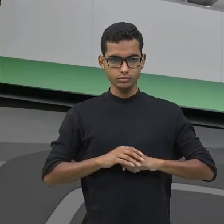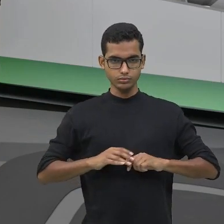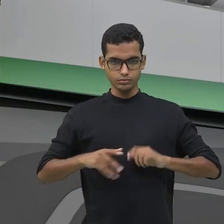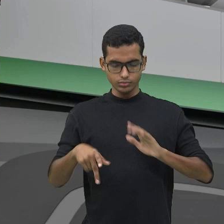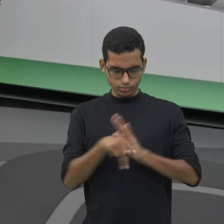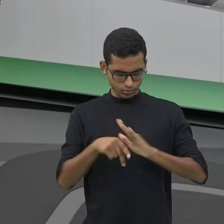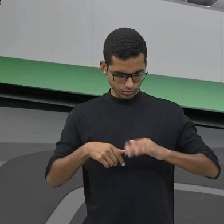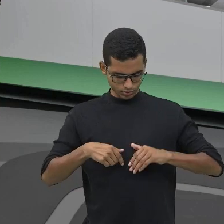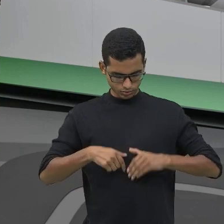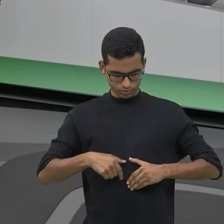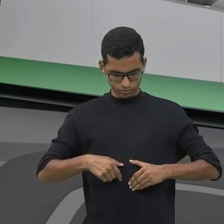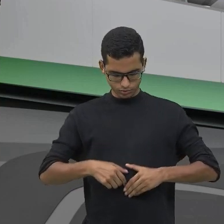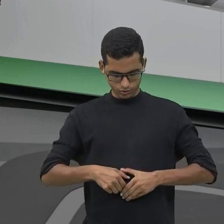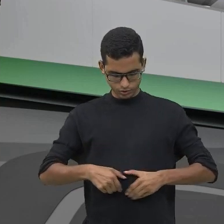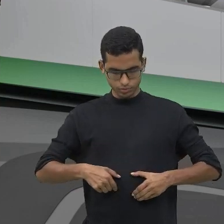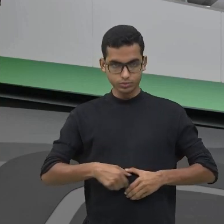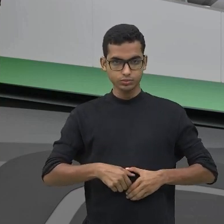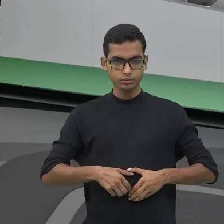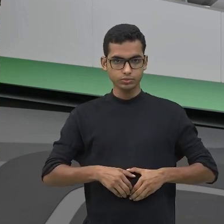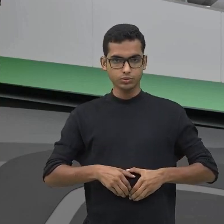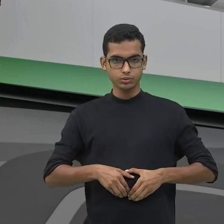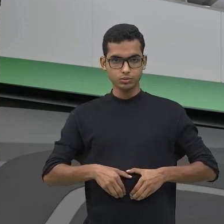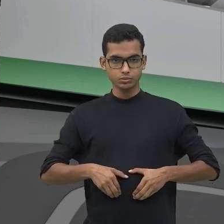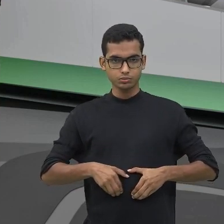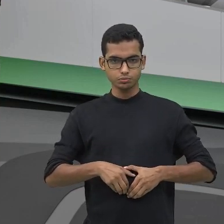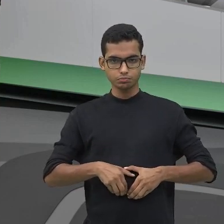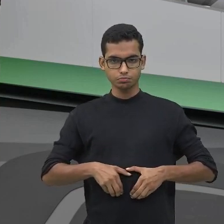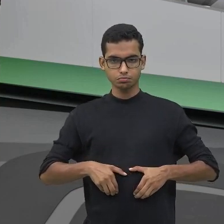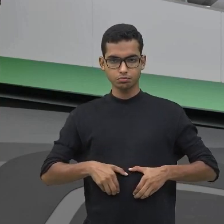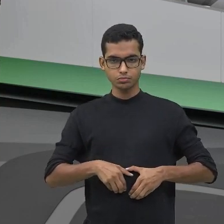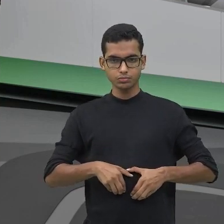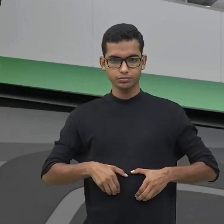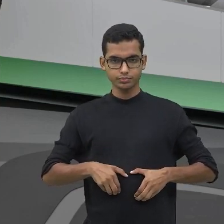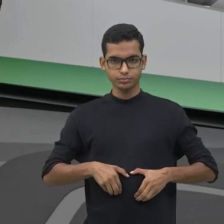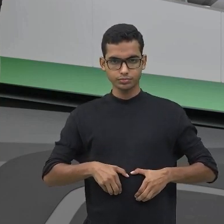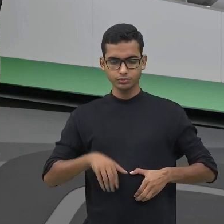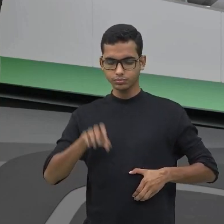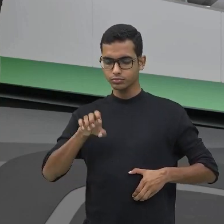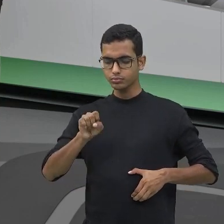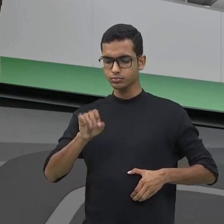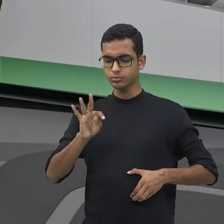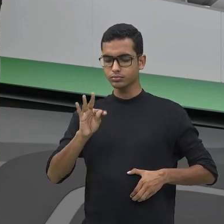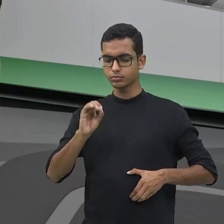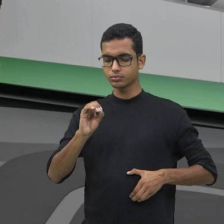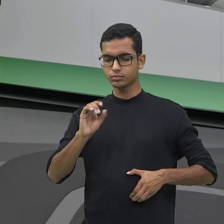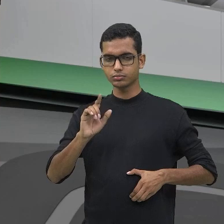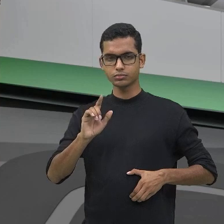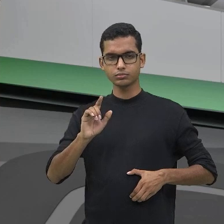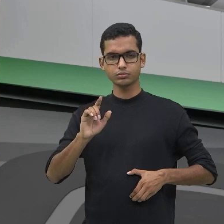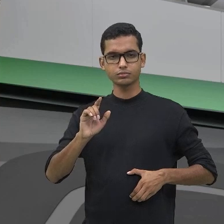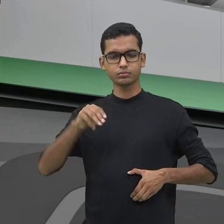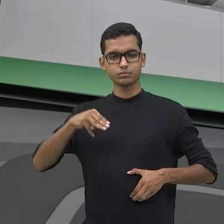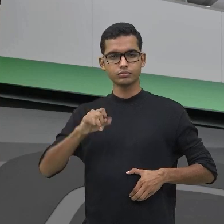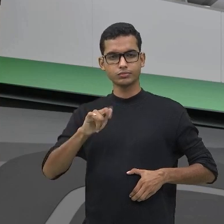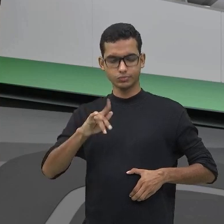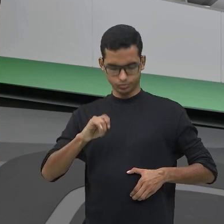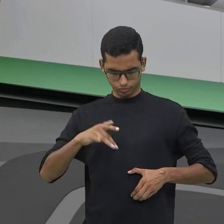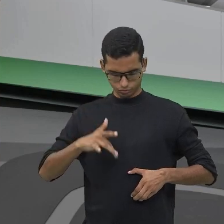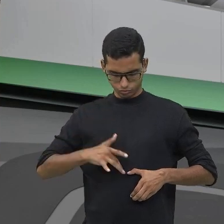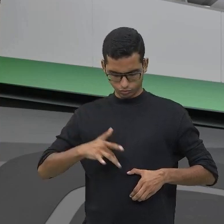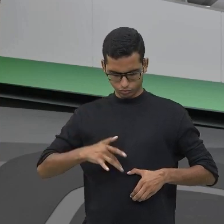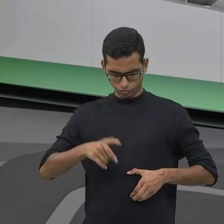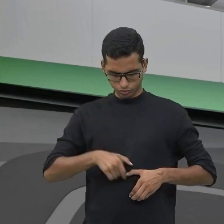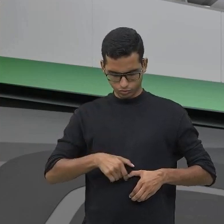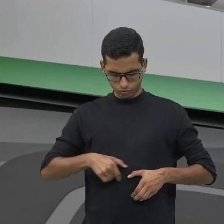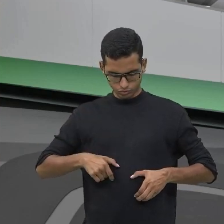bolsa. Ele vai para esta bolsa aqui, que é o meu estômago. O que que o alimento vai fazer lá no